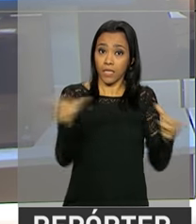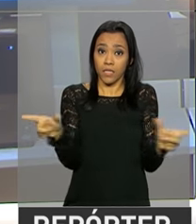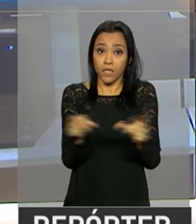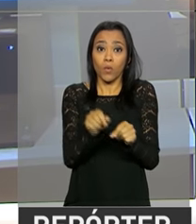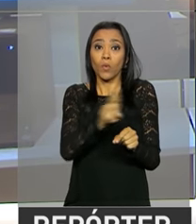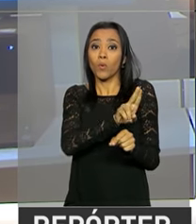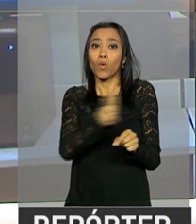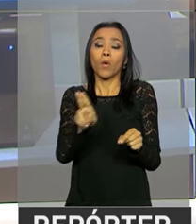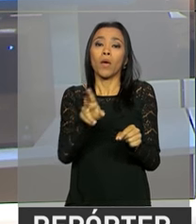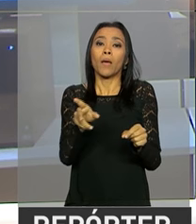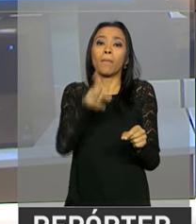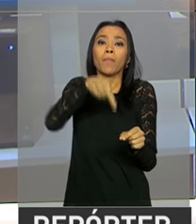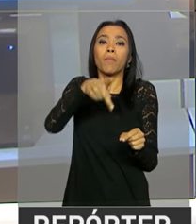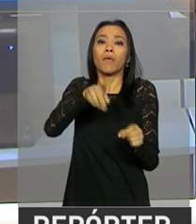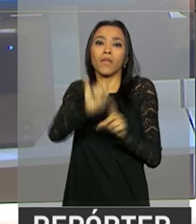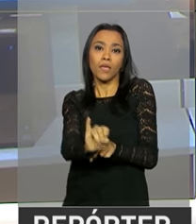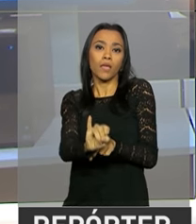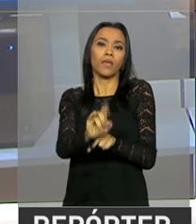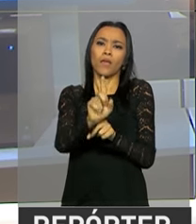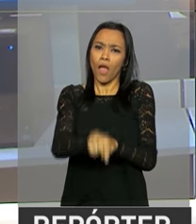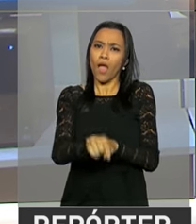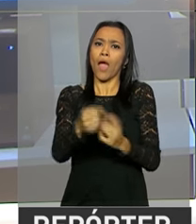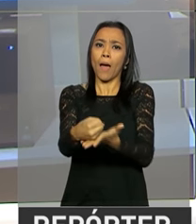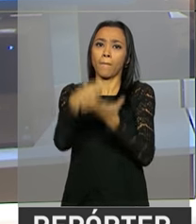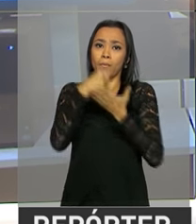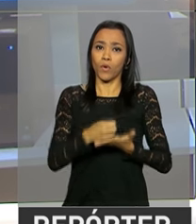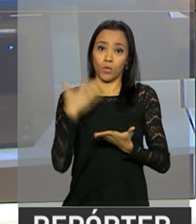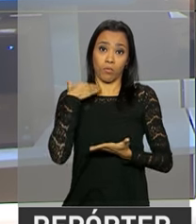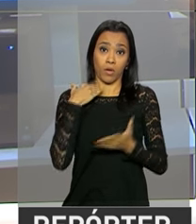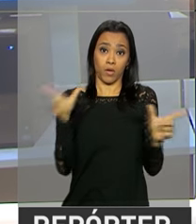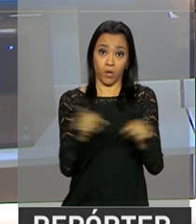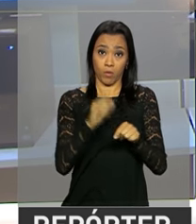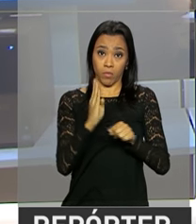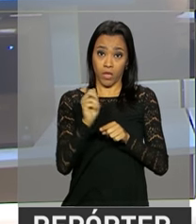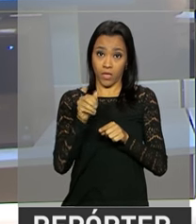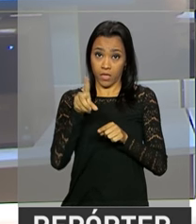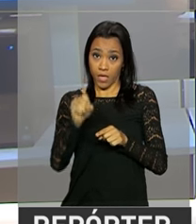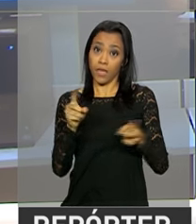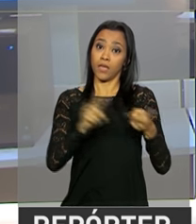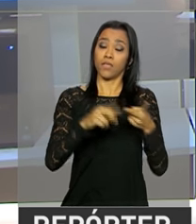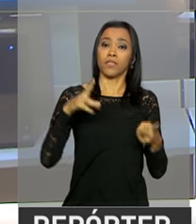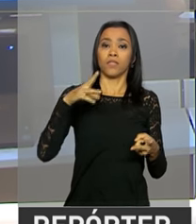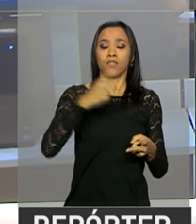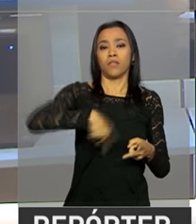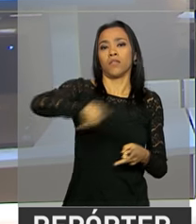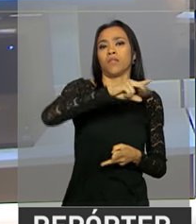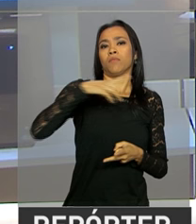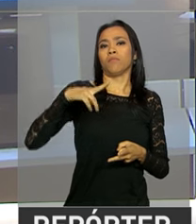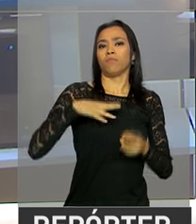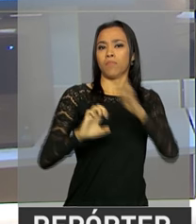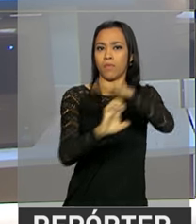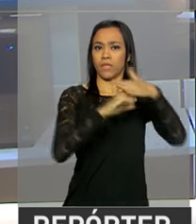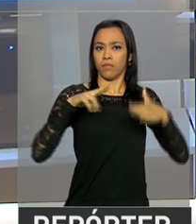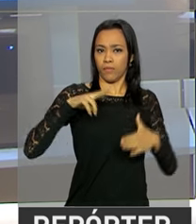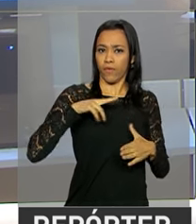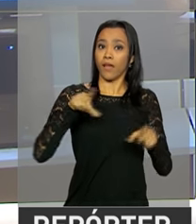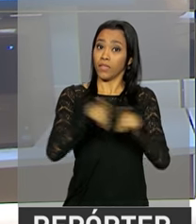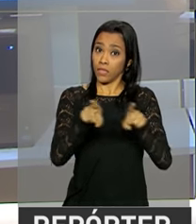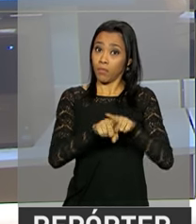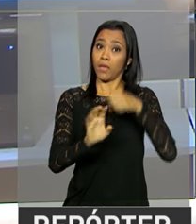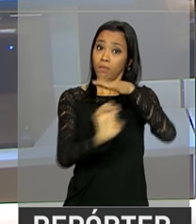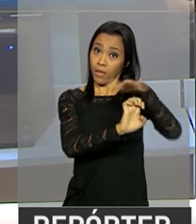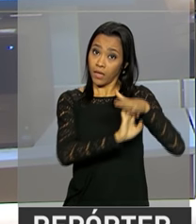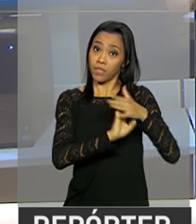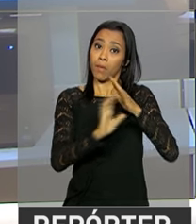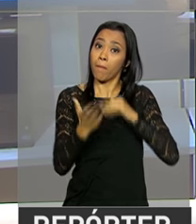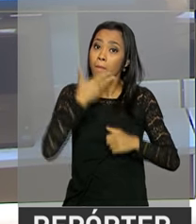lançado recentemente vai contar com apoio do BNDS da iniciativa privada e de companhias de abastecimento para melhorar esses